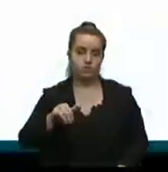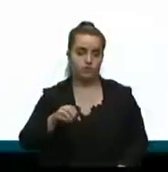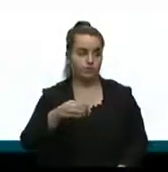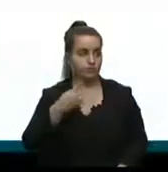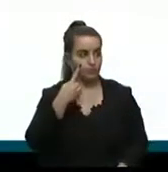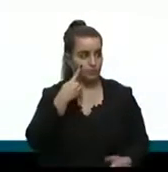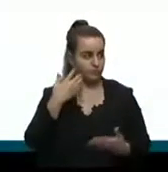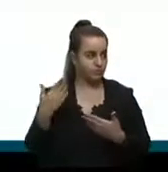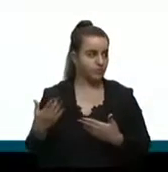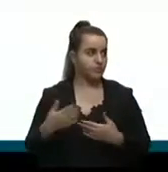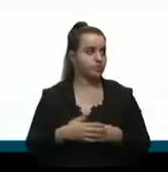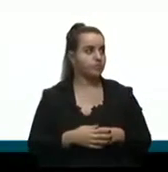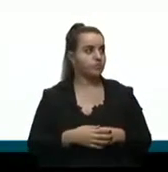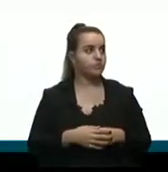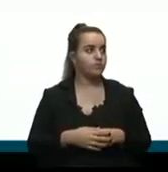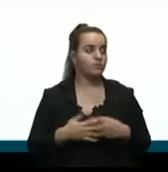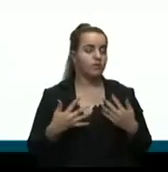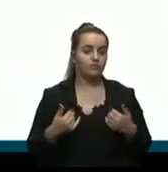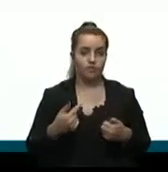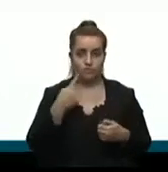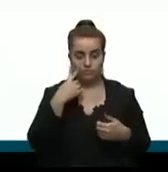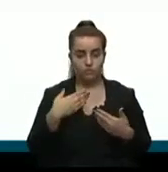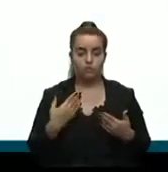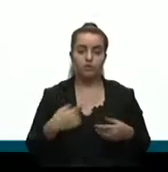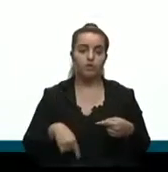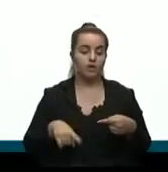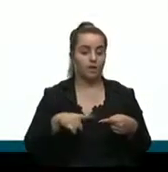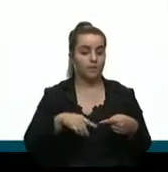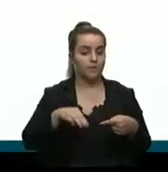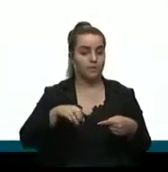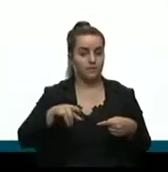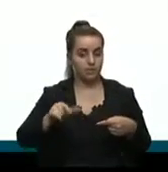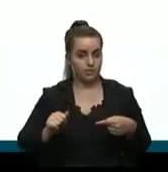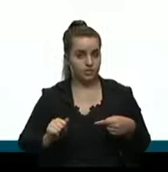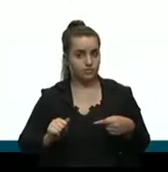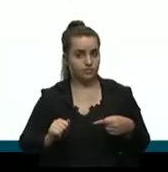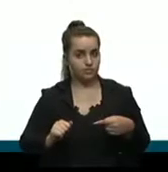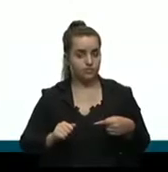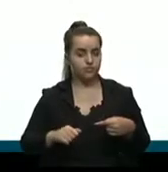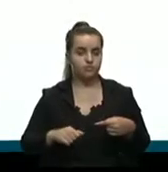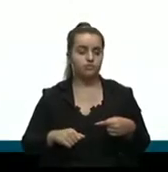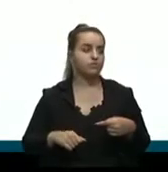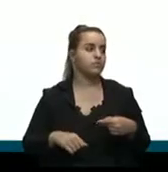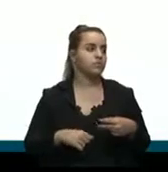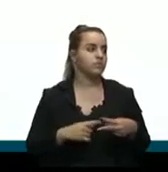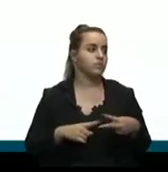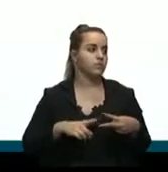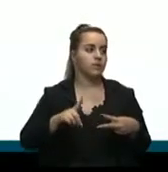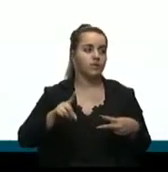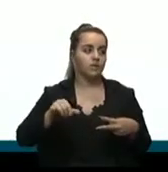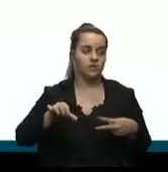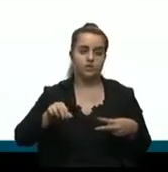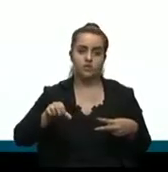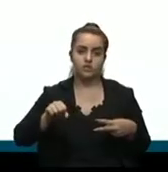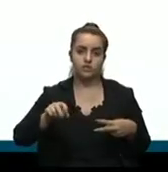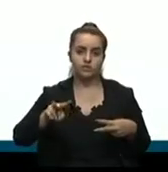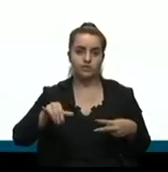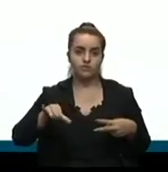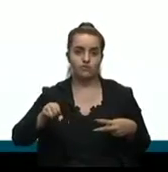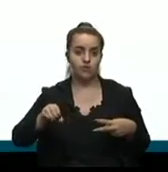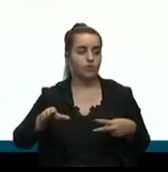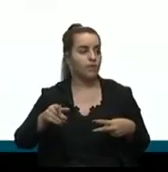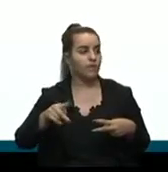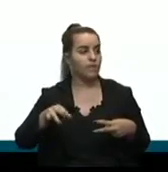no quadro. Então, nós vamos determinar a média, relembrar como determinar a média, o desvio padrão e a